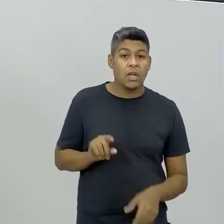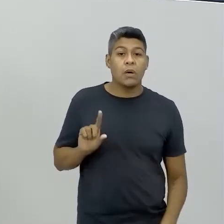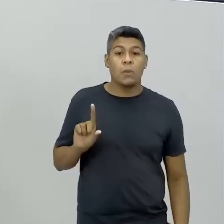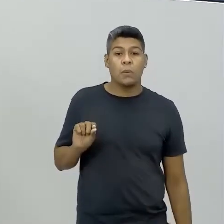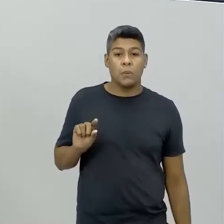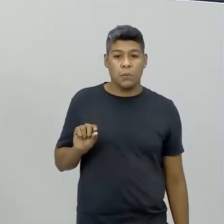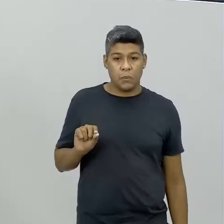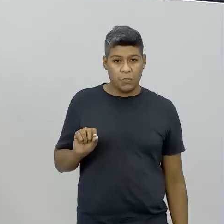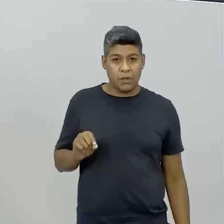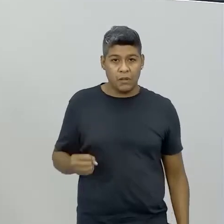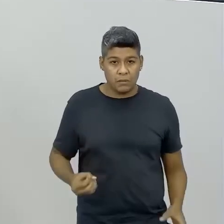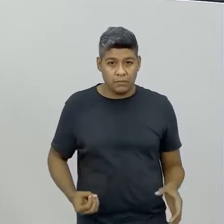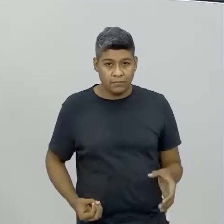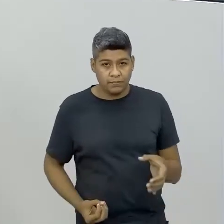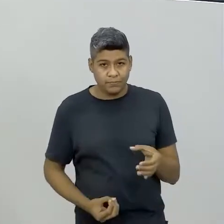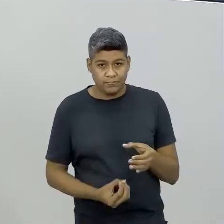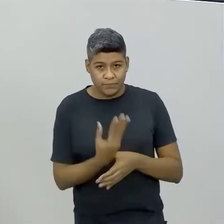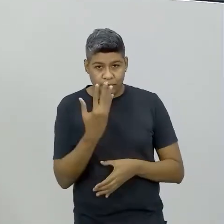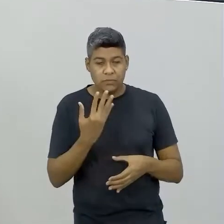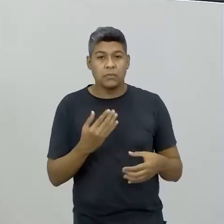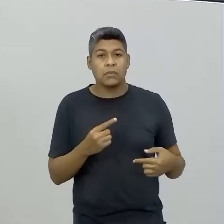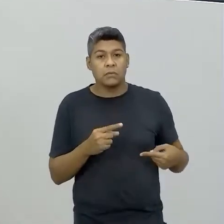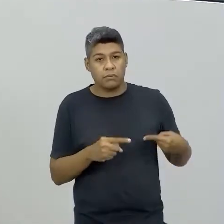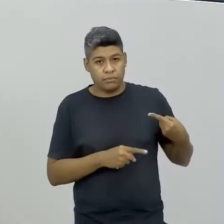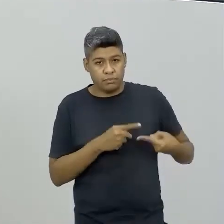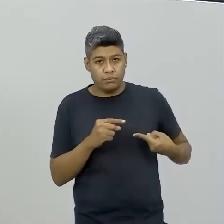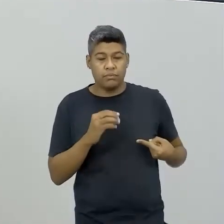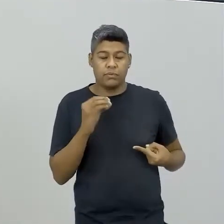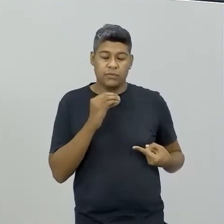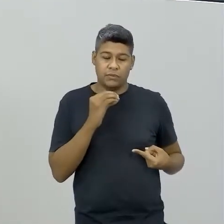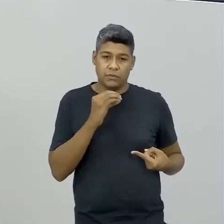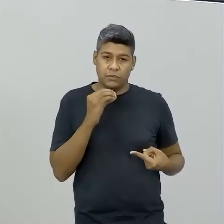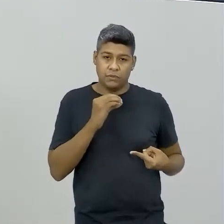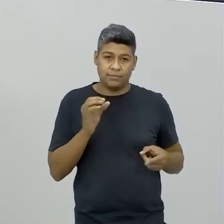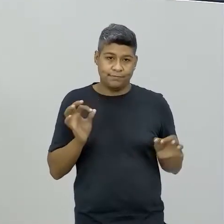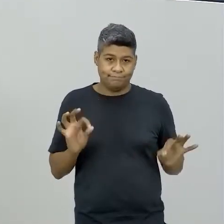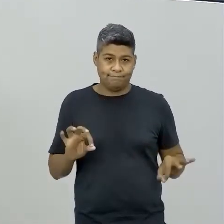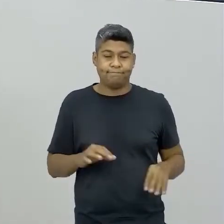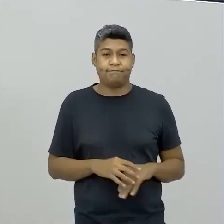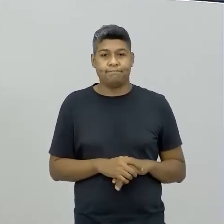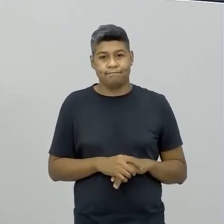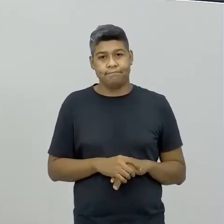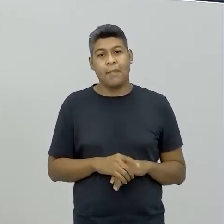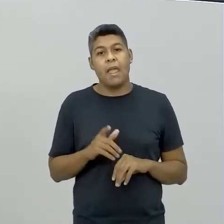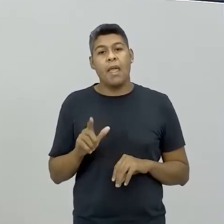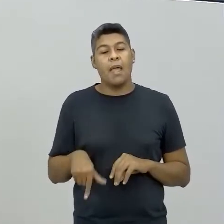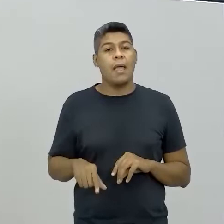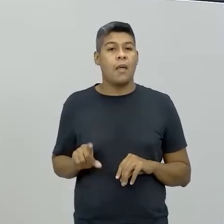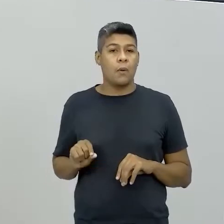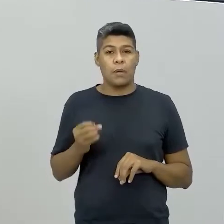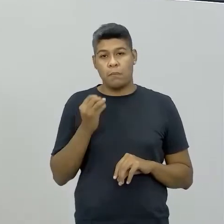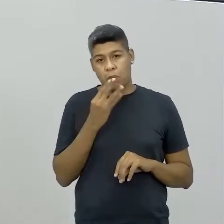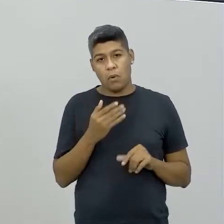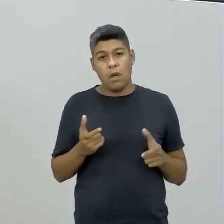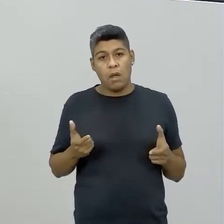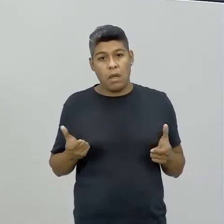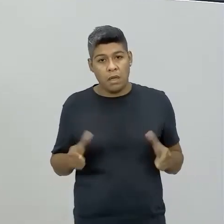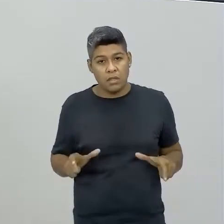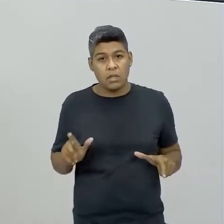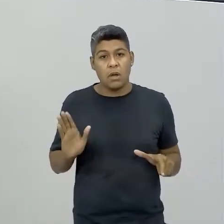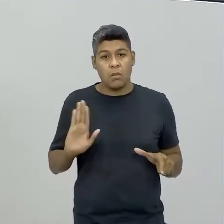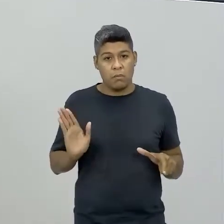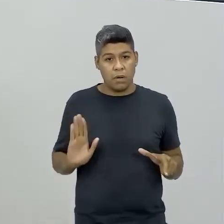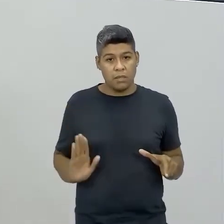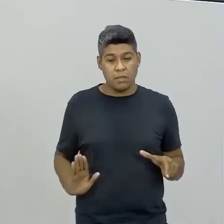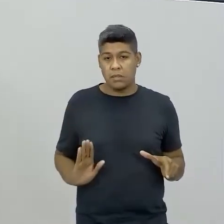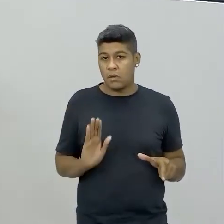com pressão e velocidade suficiente para girar aí essas turbinas. Talvez essa seja uma boa região. Como o Brasil ainda não